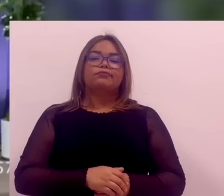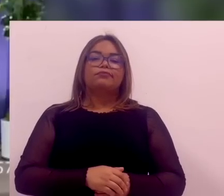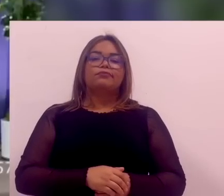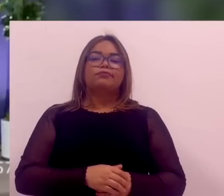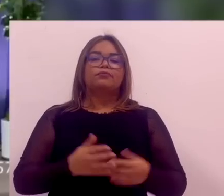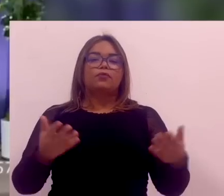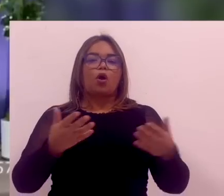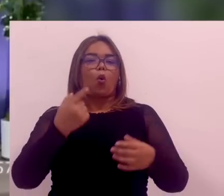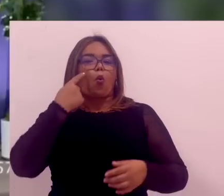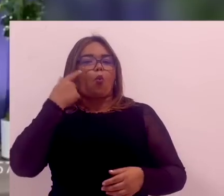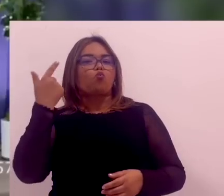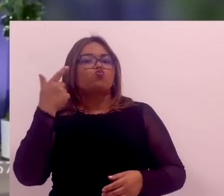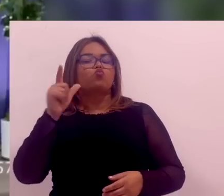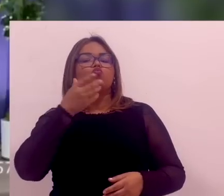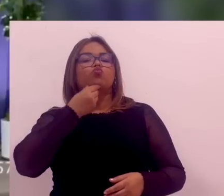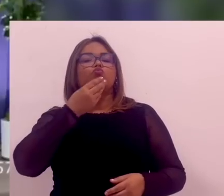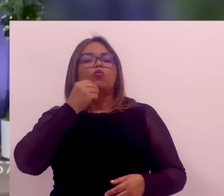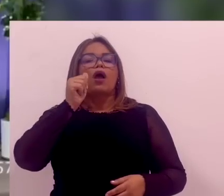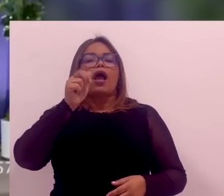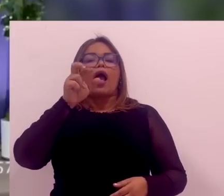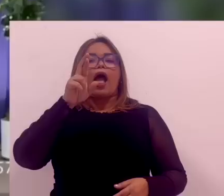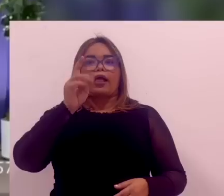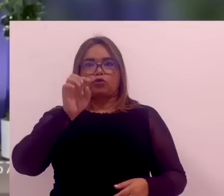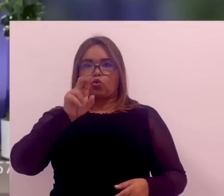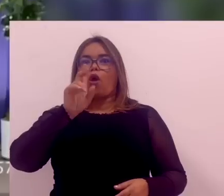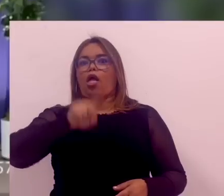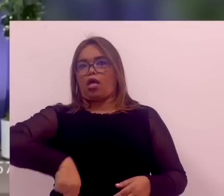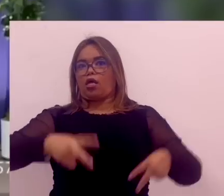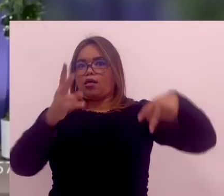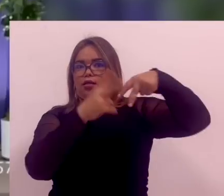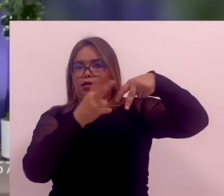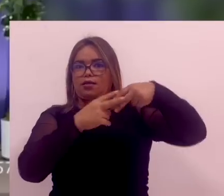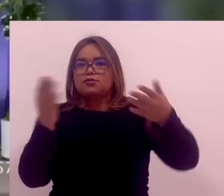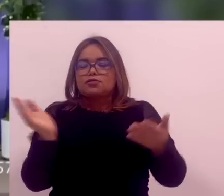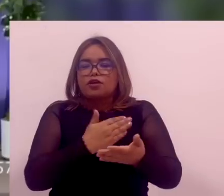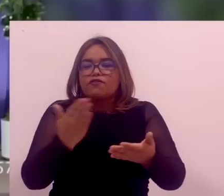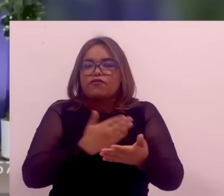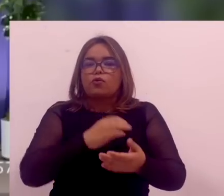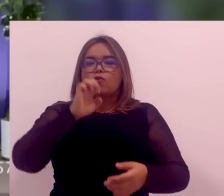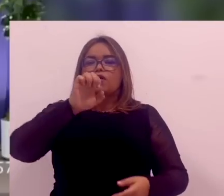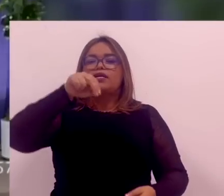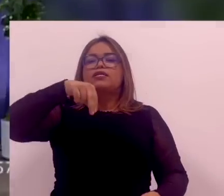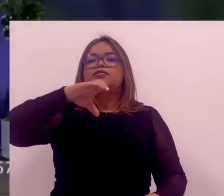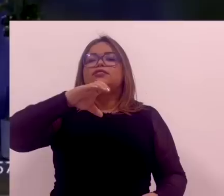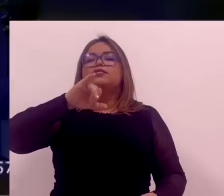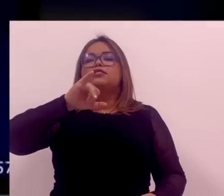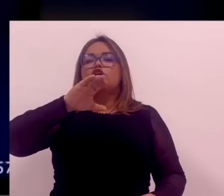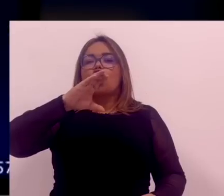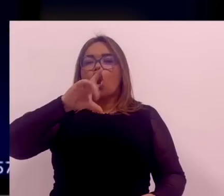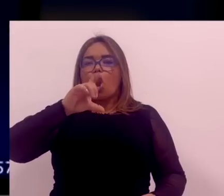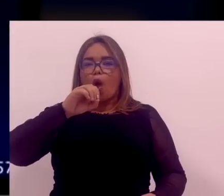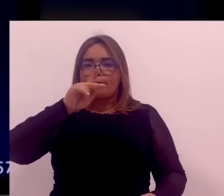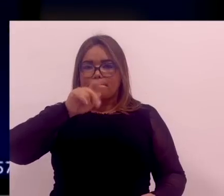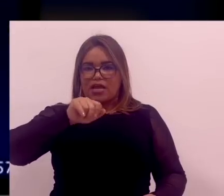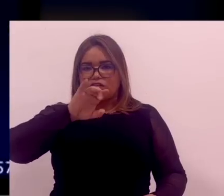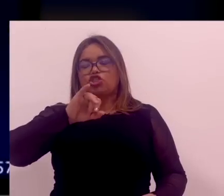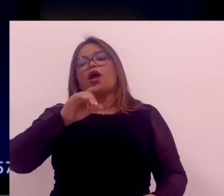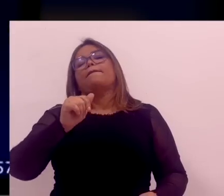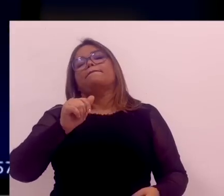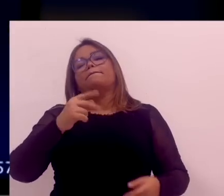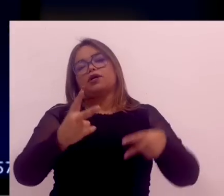Vamos perguntar ao alto maçom Arthur Edward Waite, que escreveu a enciclopédia da maçonaria. Ele vai saber o que